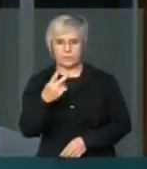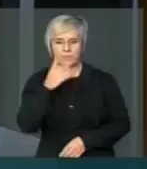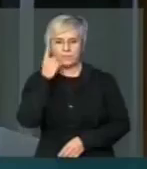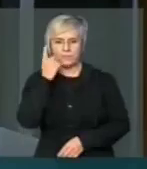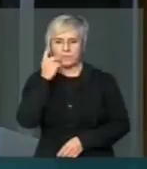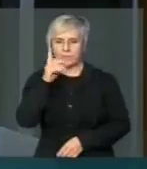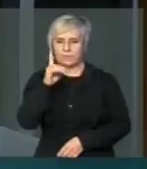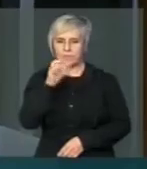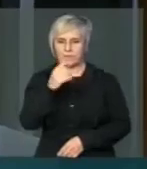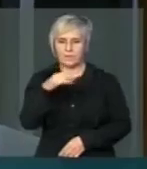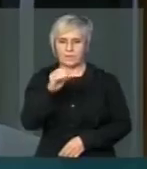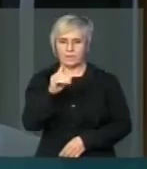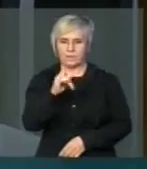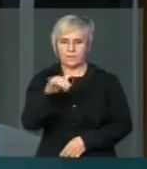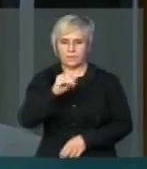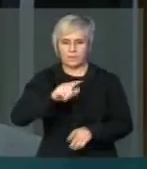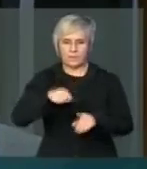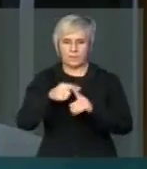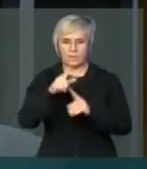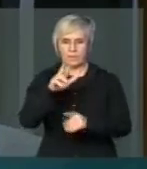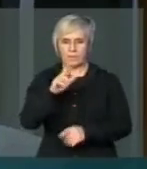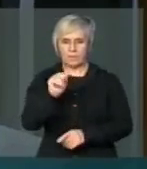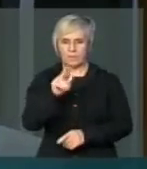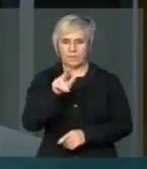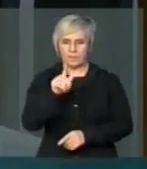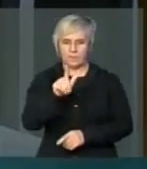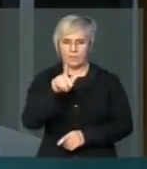Décio Lima e Raul Júlio.